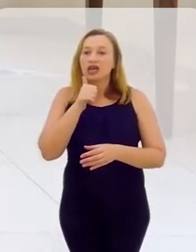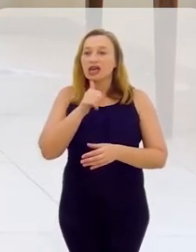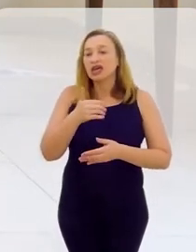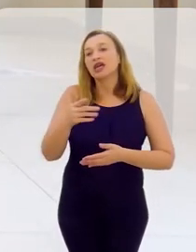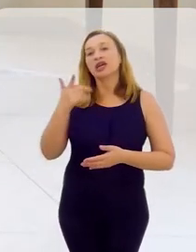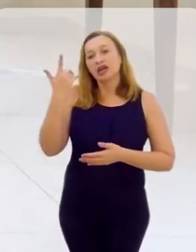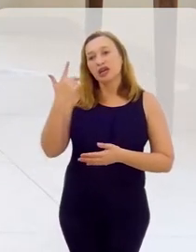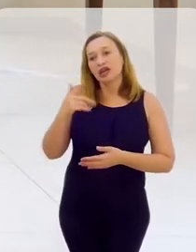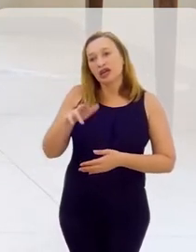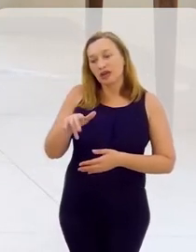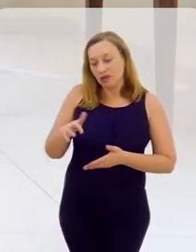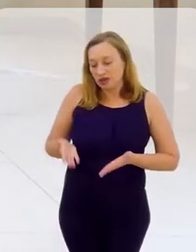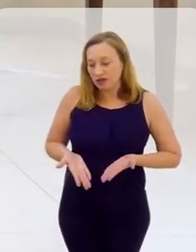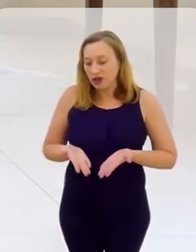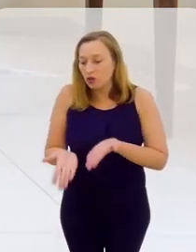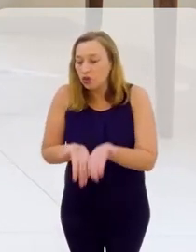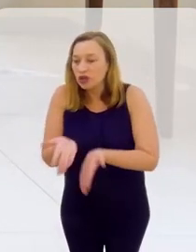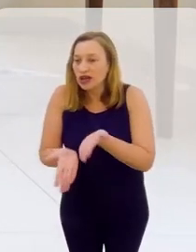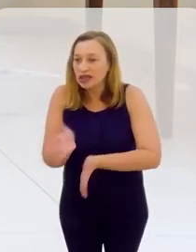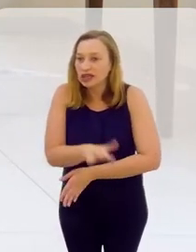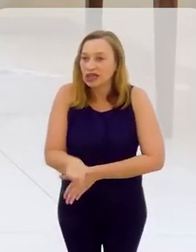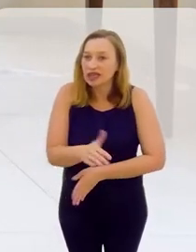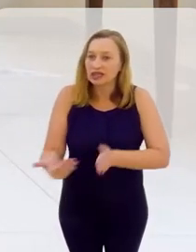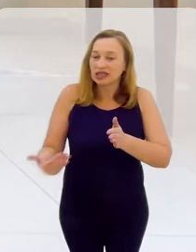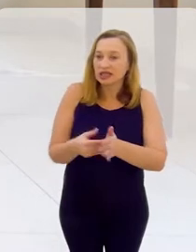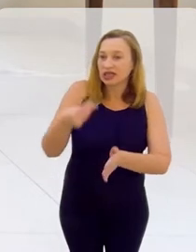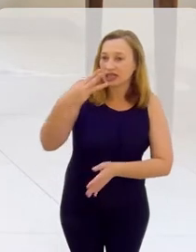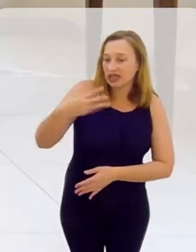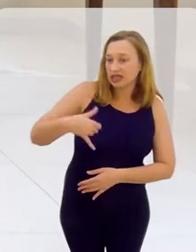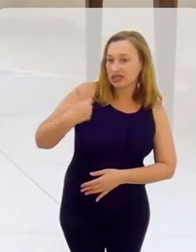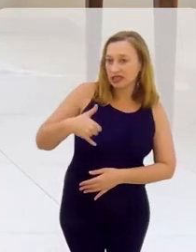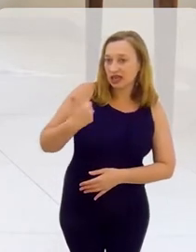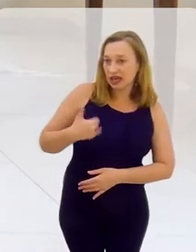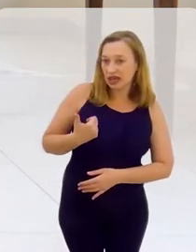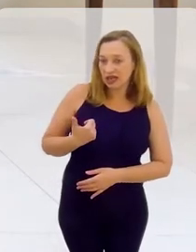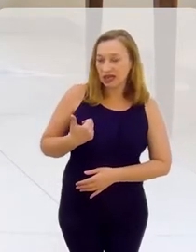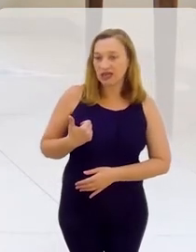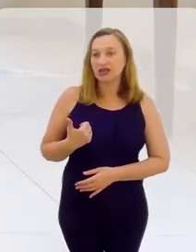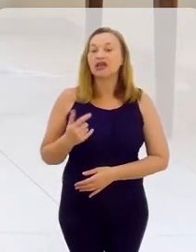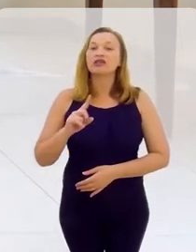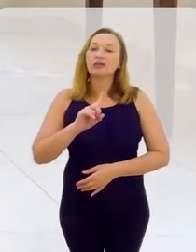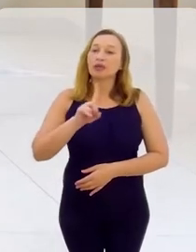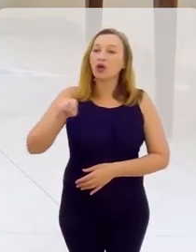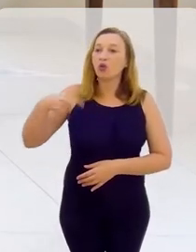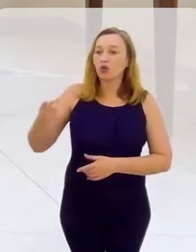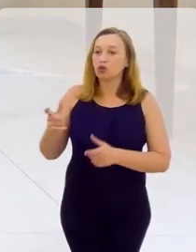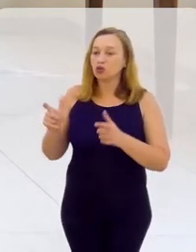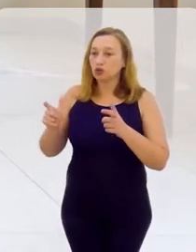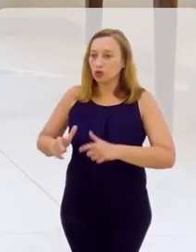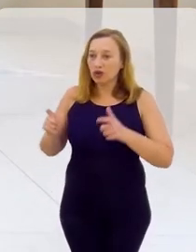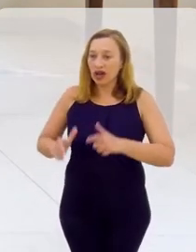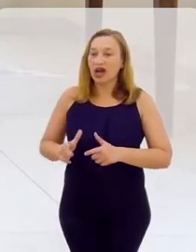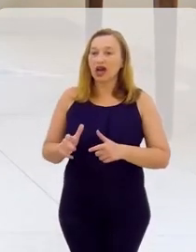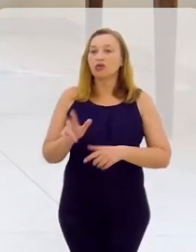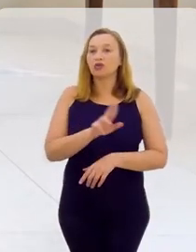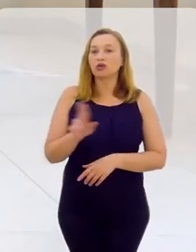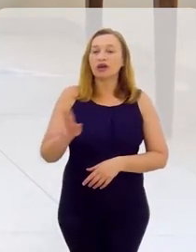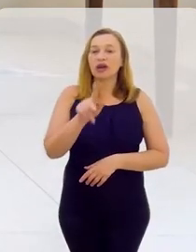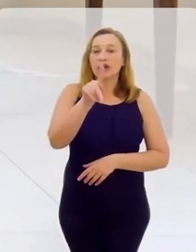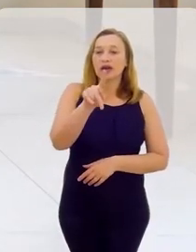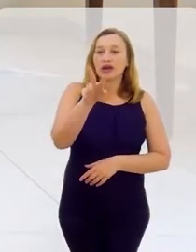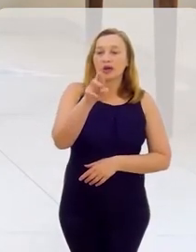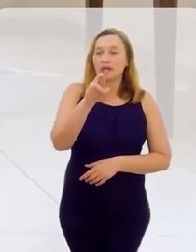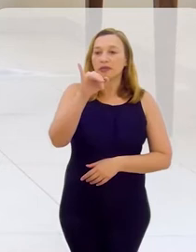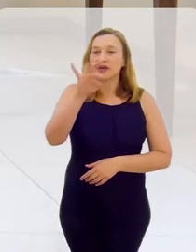E ela fica ali até a idade de 3 anos. Depois dos 3 anos, ela vai para outra organização que é chamada de primária e